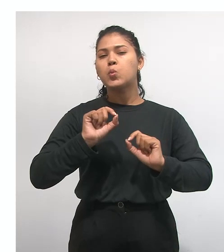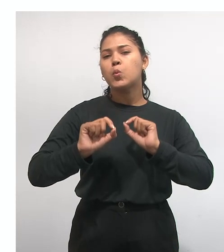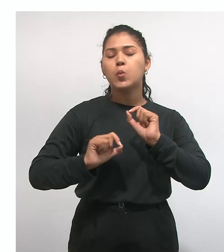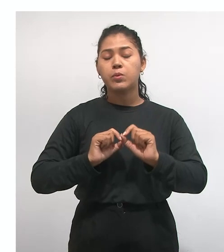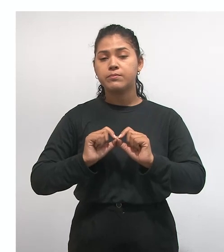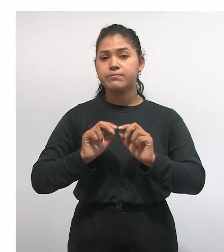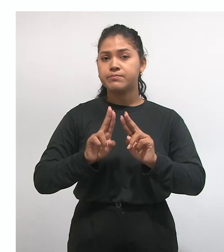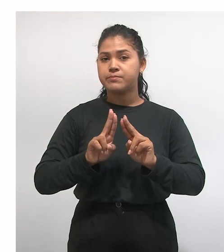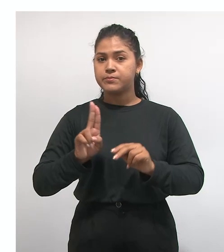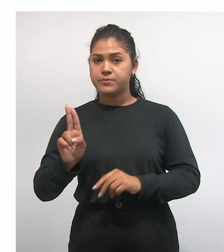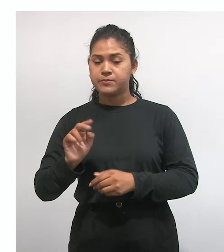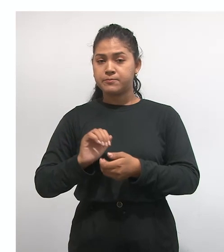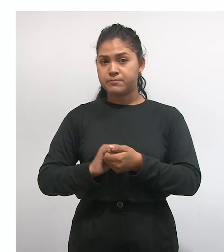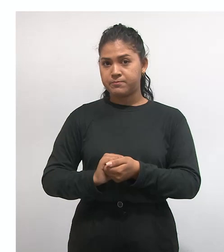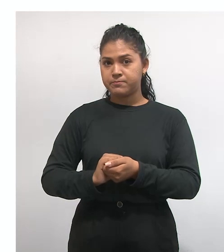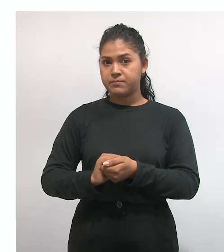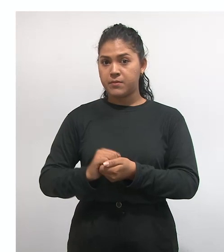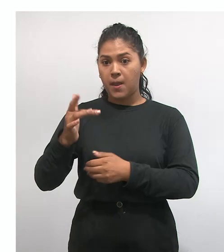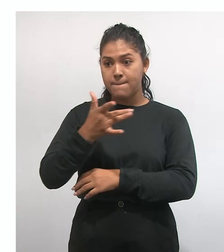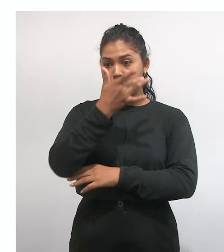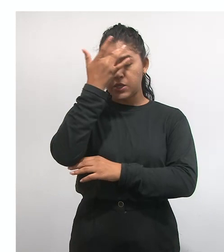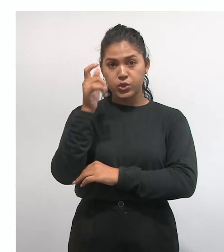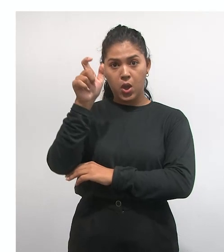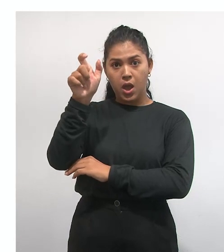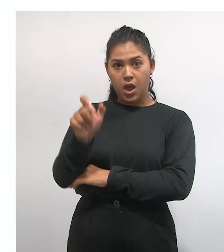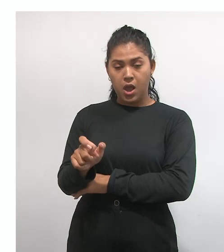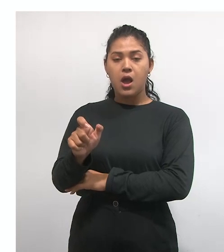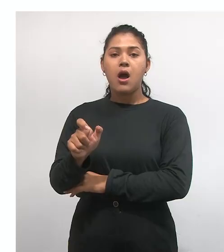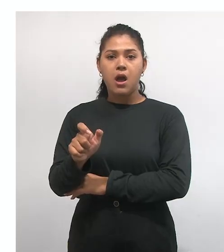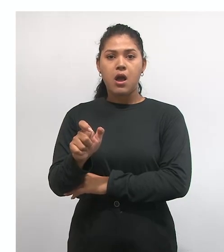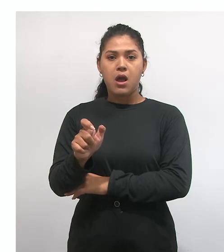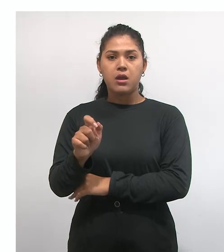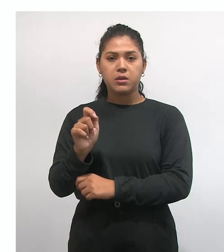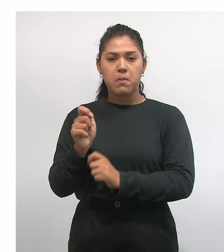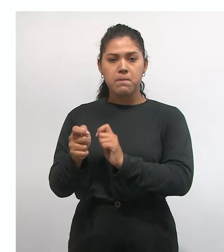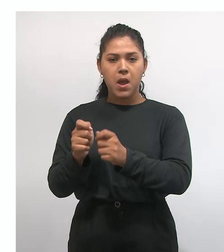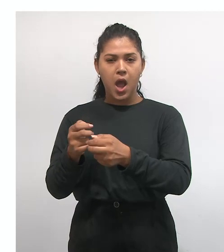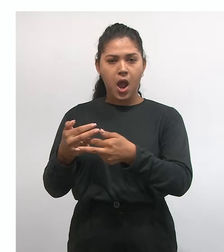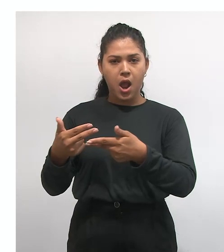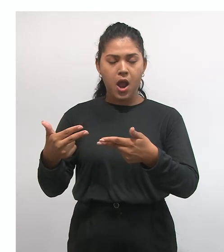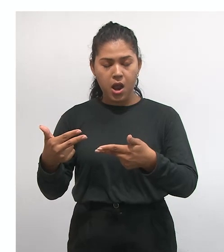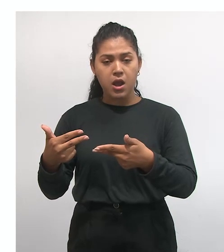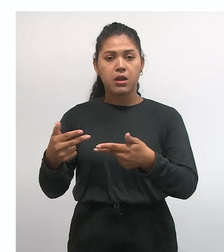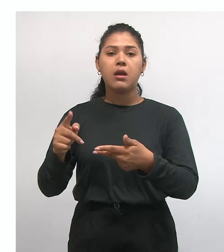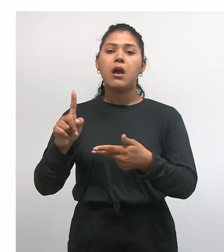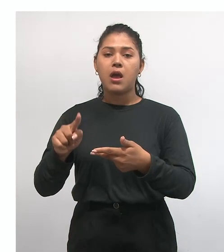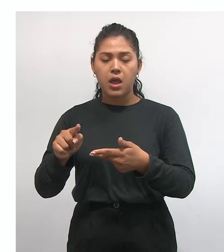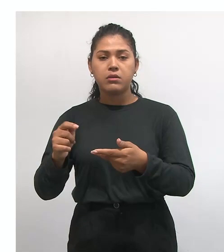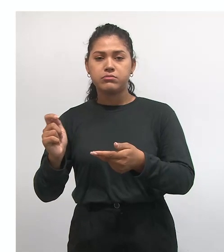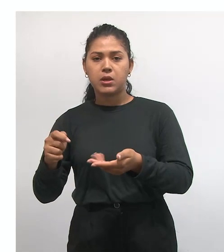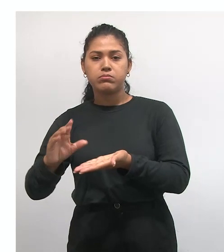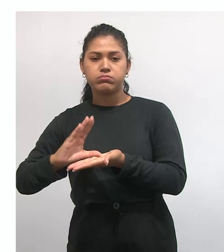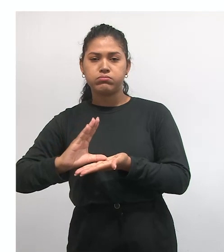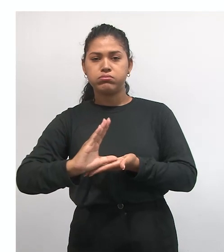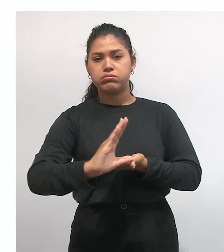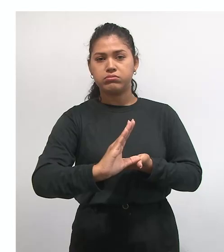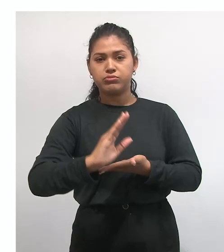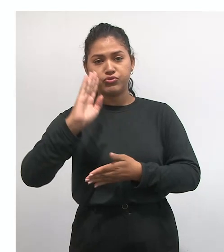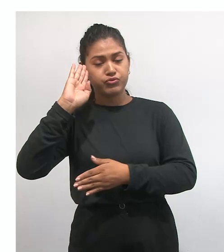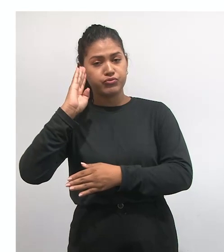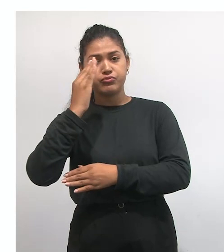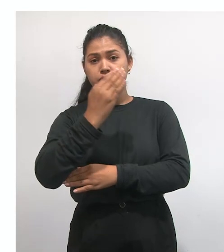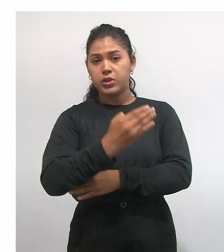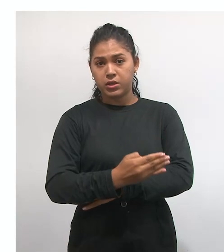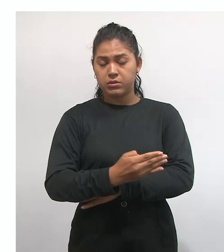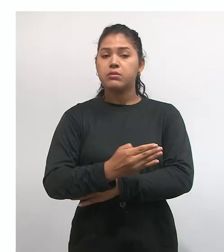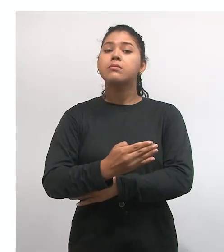tributária, que diz o seguinte, que o contribuinte é aquele praticante do fato gerador de maneira pessoal e direta,